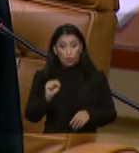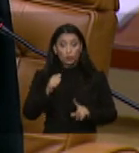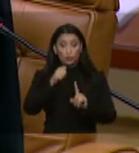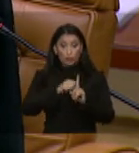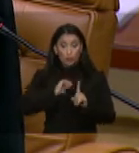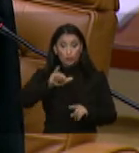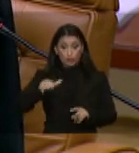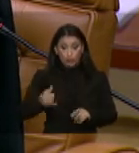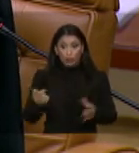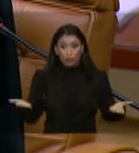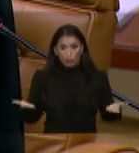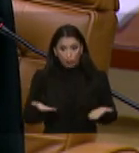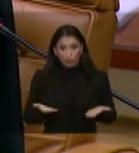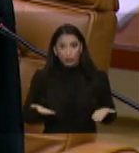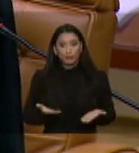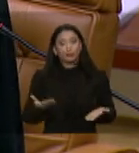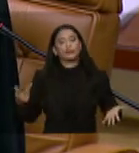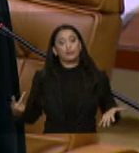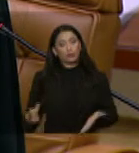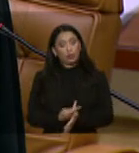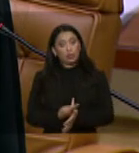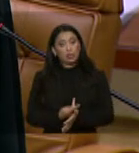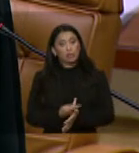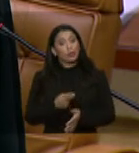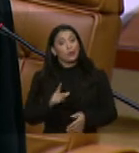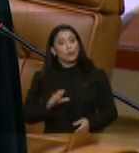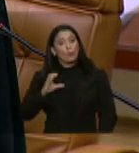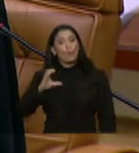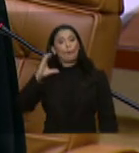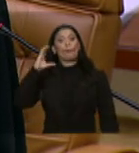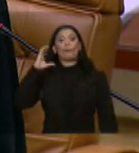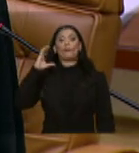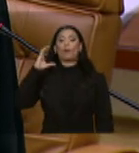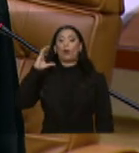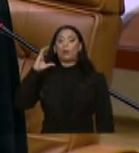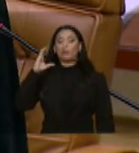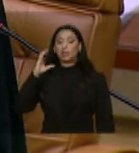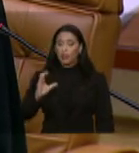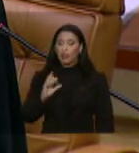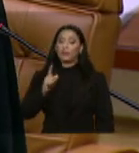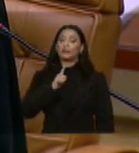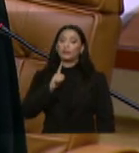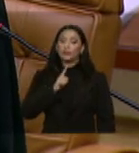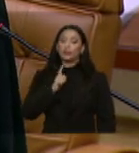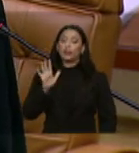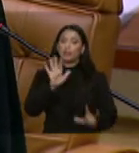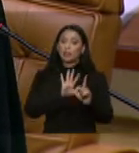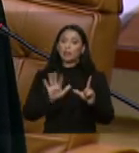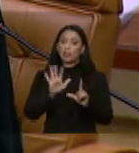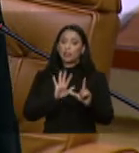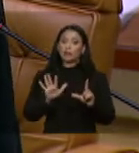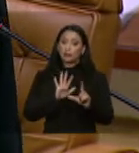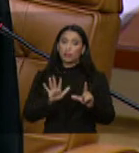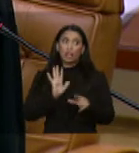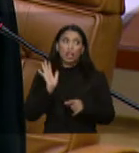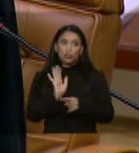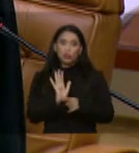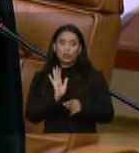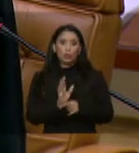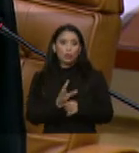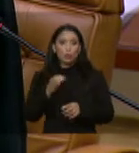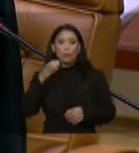Janeiro Elas acabaram por omissão Elas acabaram colaborando com os atos não